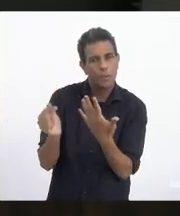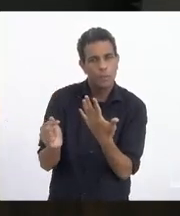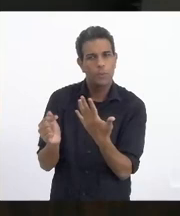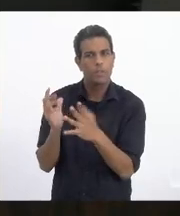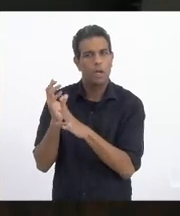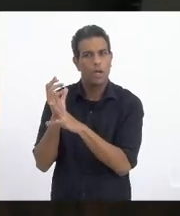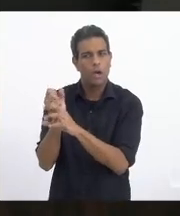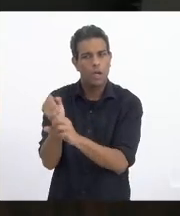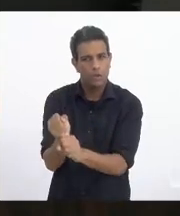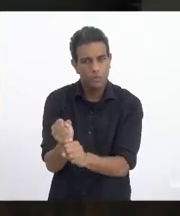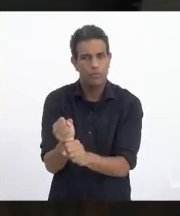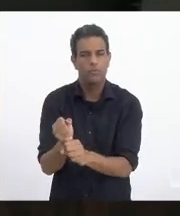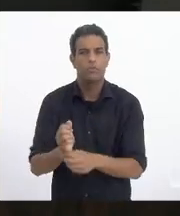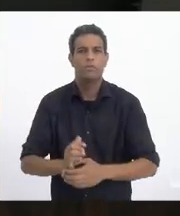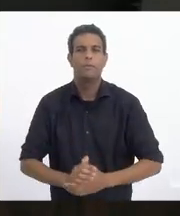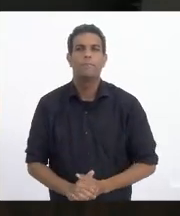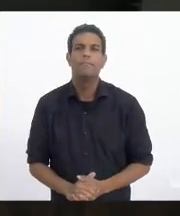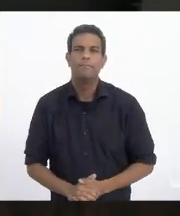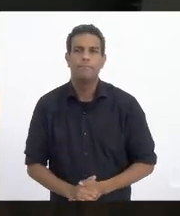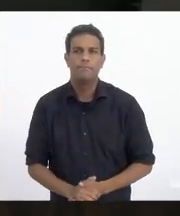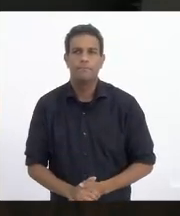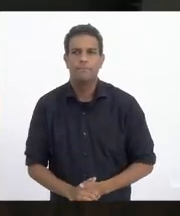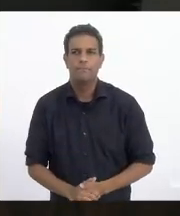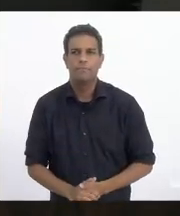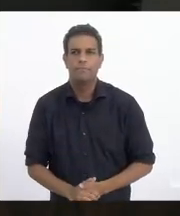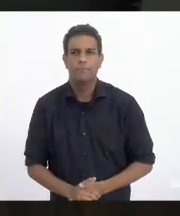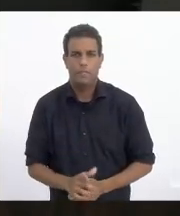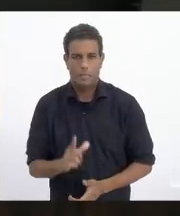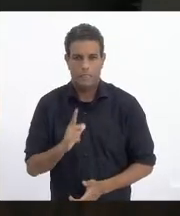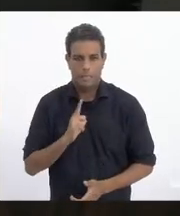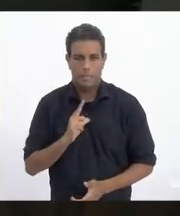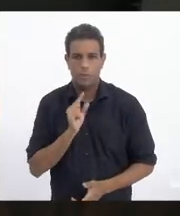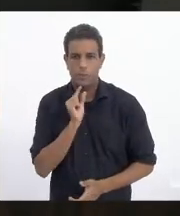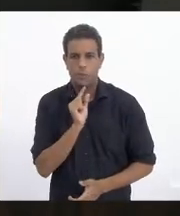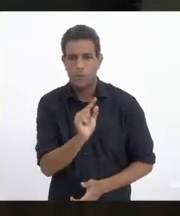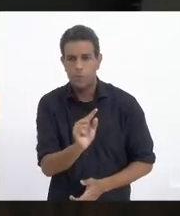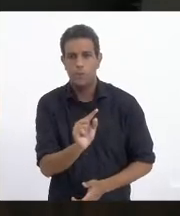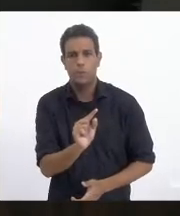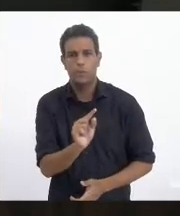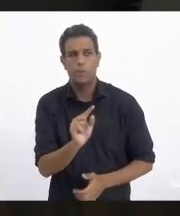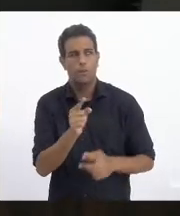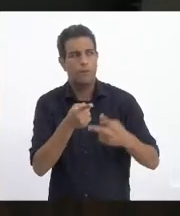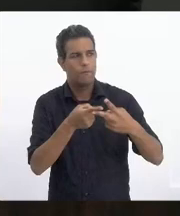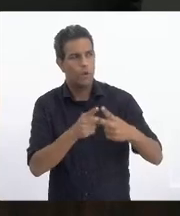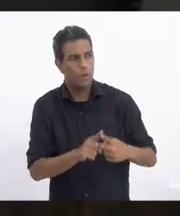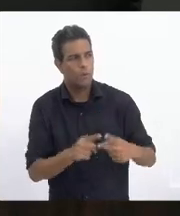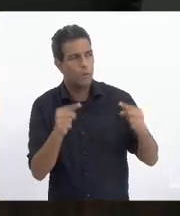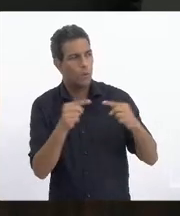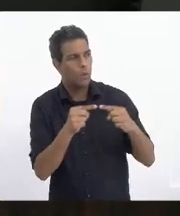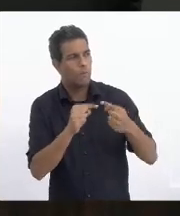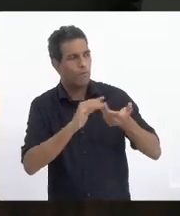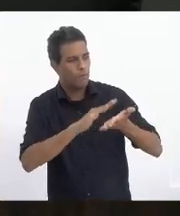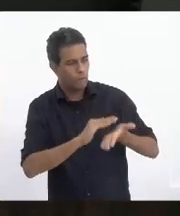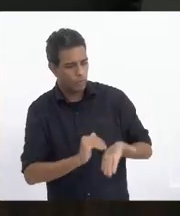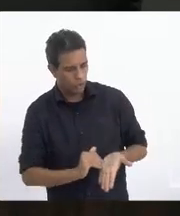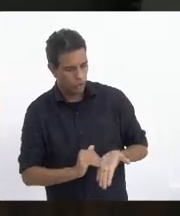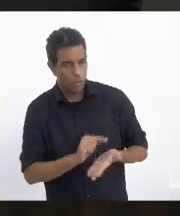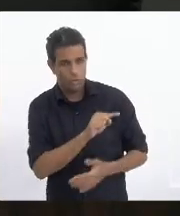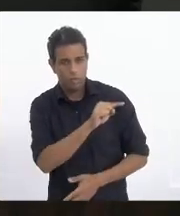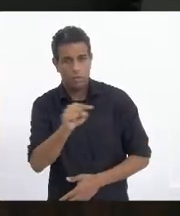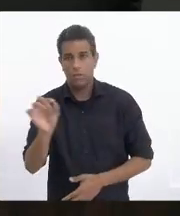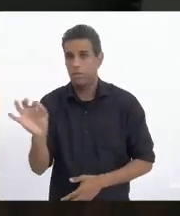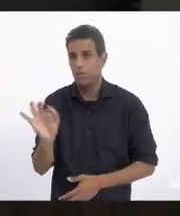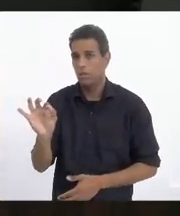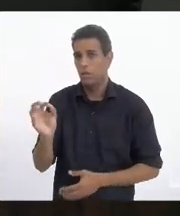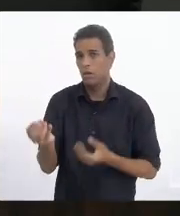alguns ajustes. Mas, em nenhum momento, nós estamos falando o seguinte, olha, o ajuste que vai fazer daqui vai retirar daqui. Não